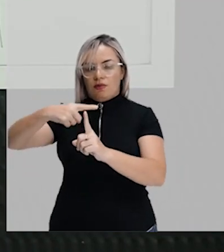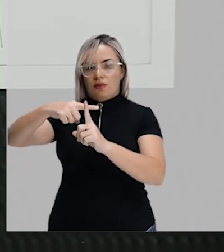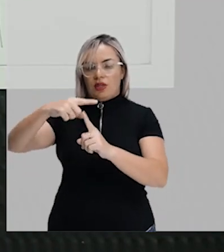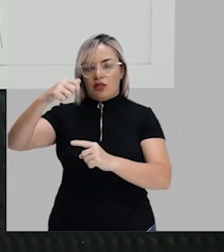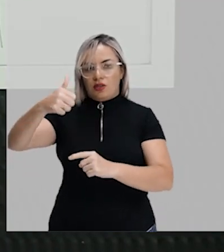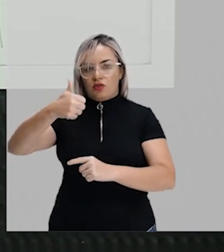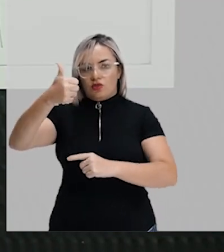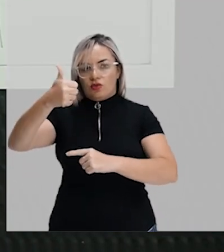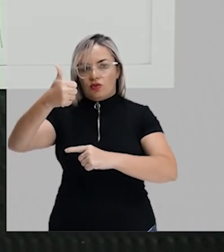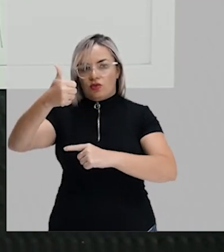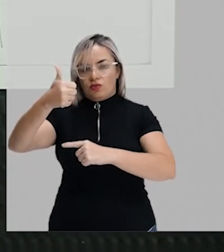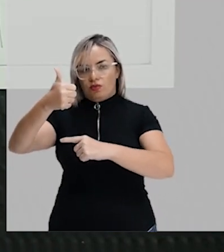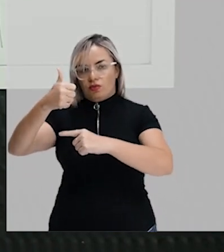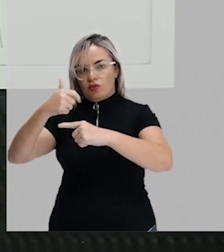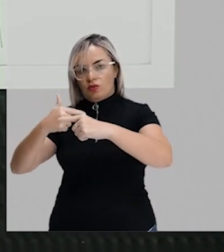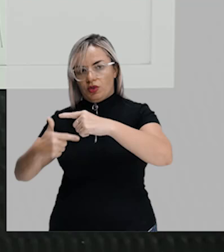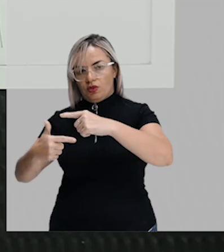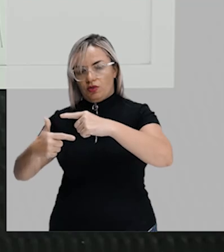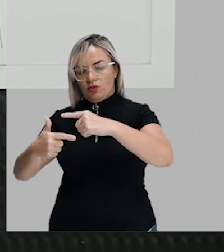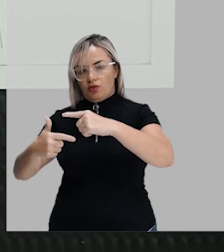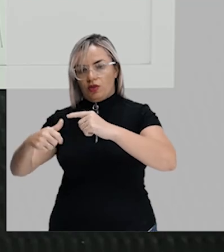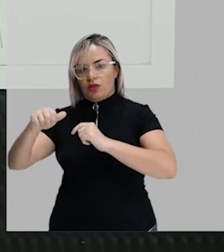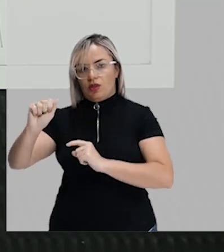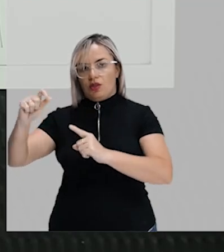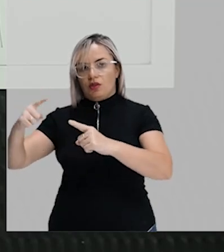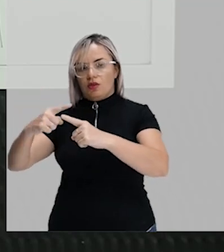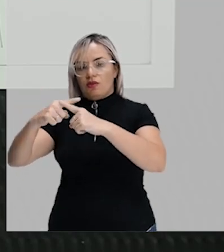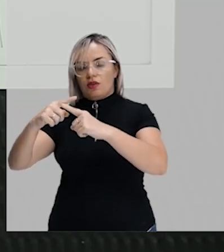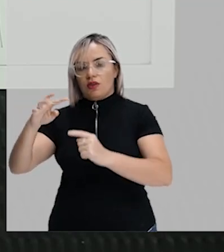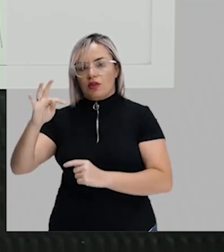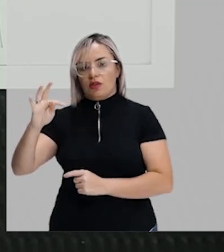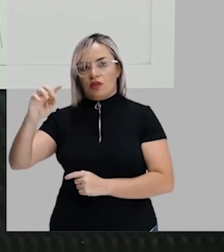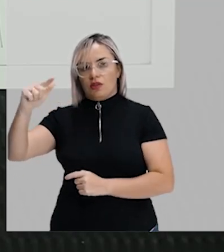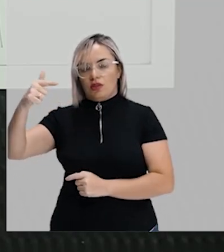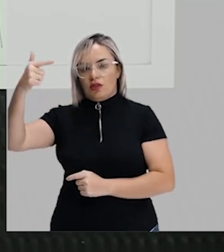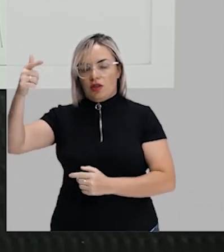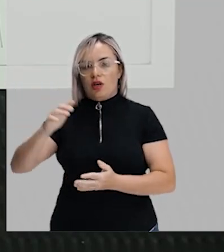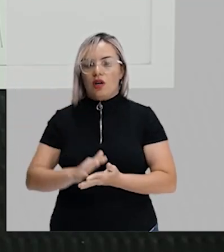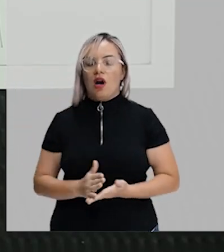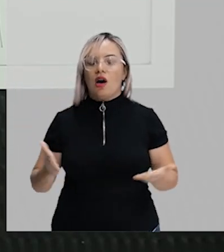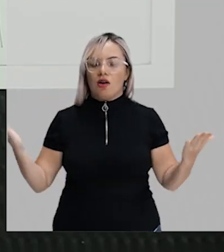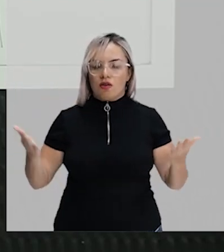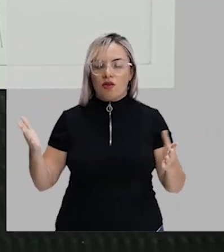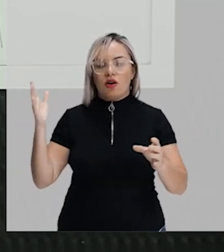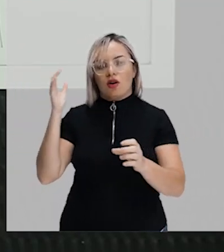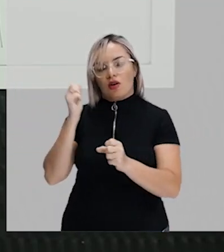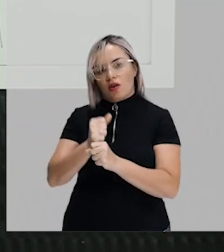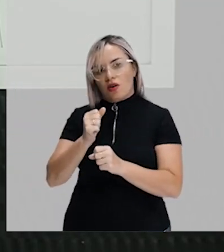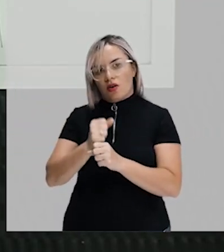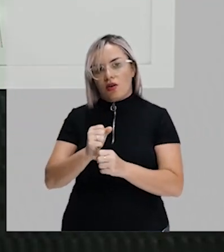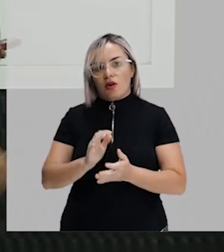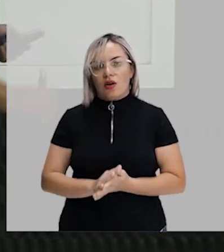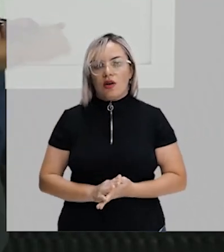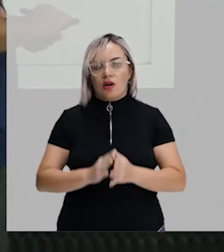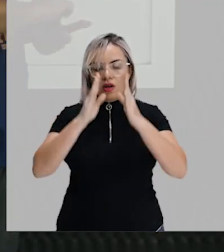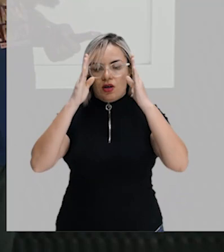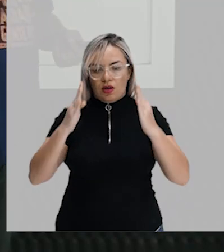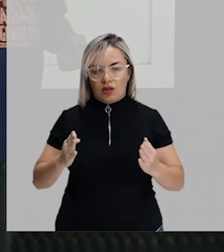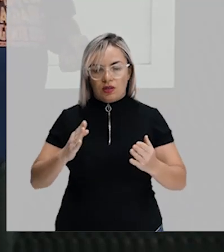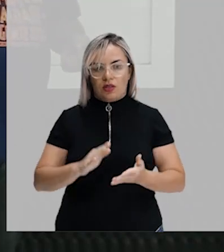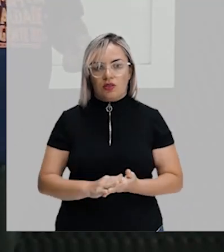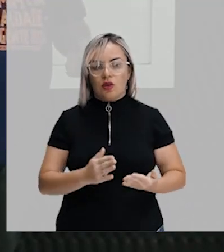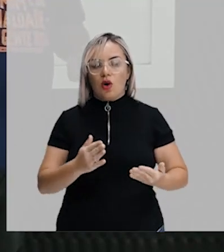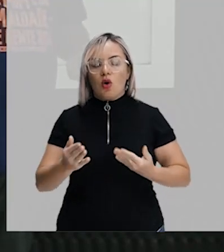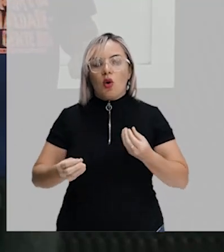Então, ali nós vamos calcular também utilizando as mesmas situações. Ó. O espaço que ele